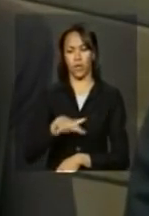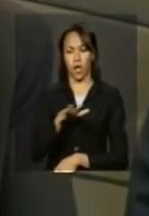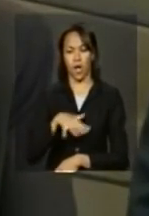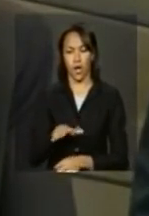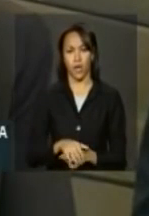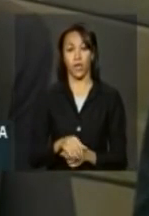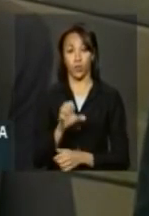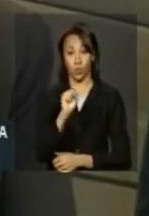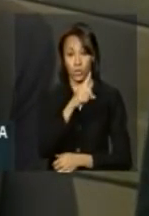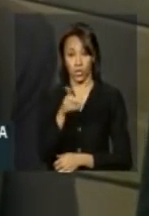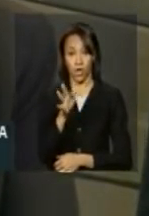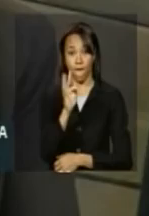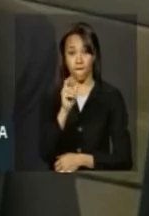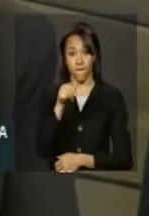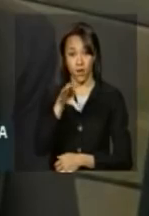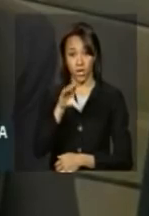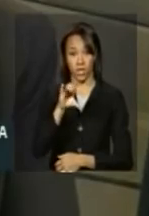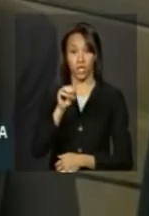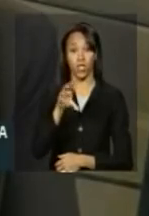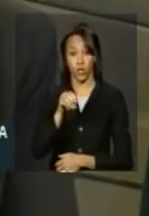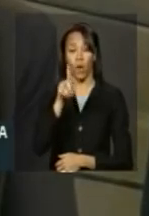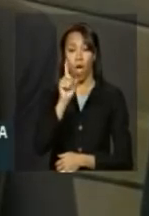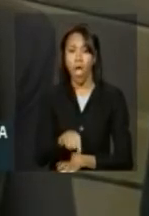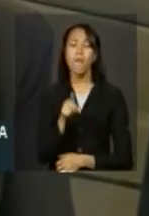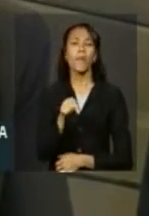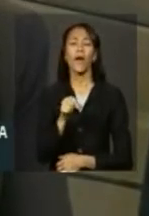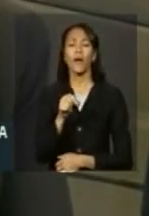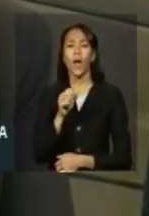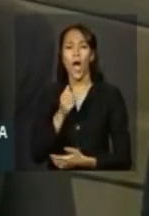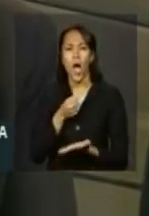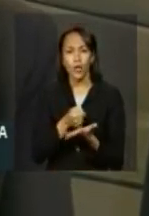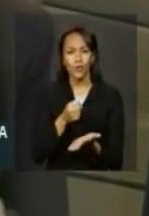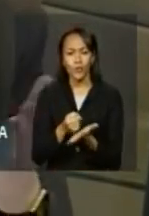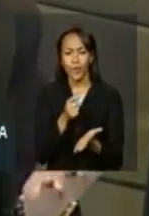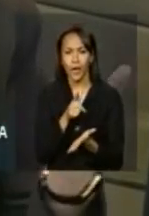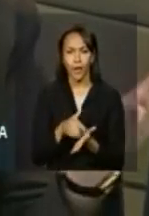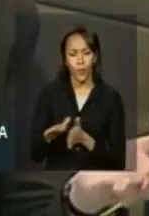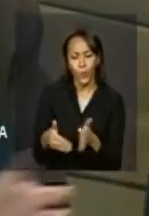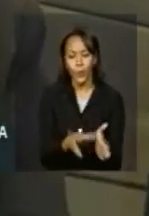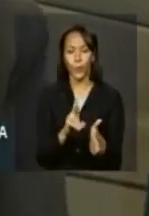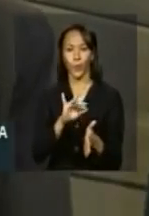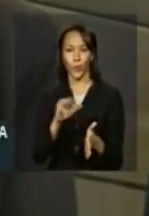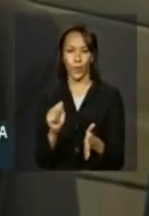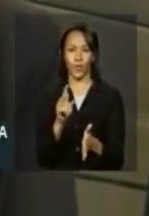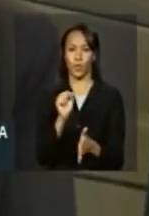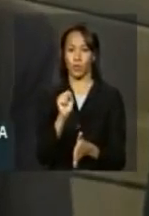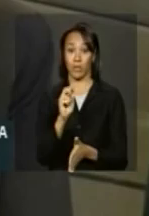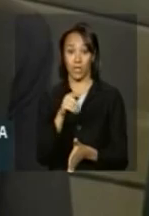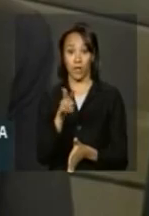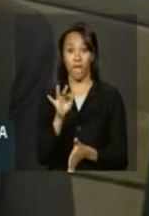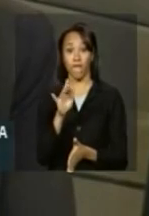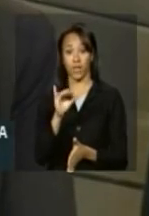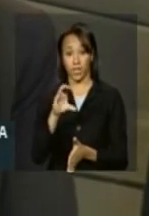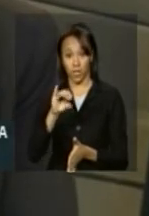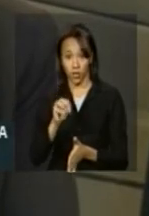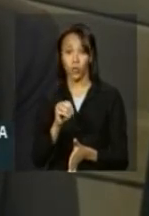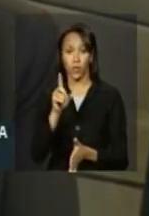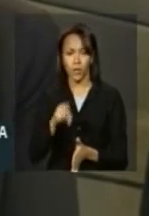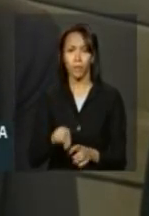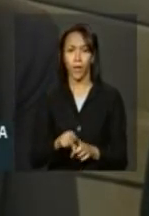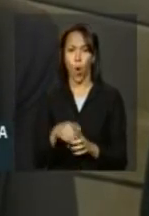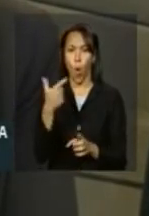São Francisco, que são ações para recuperar o Rio São Francisco, além de fazer o projeto da integração